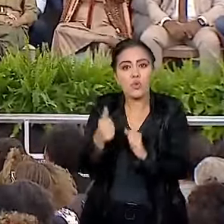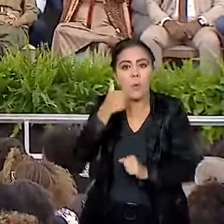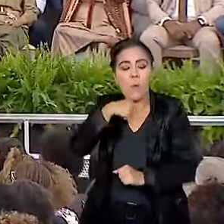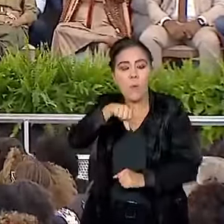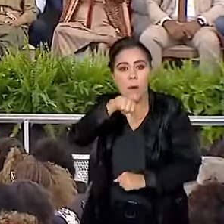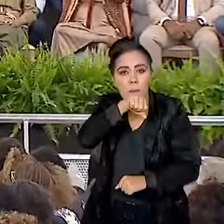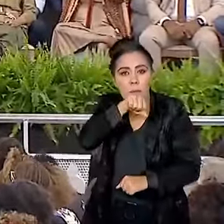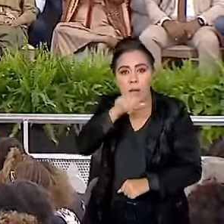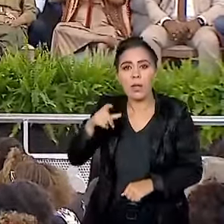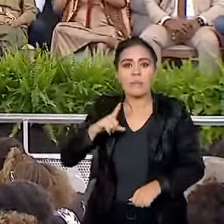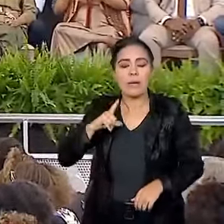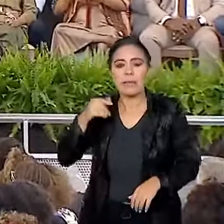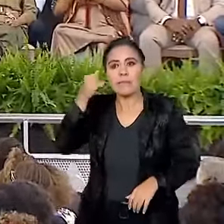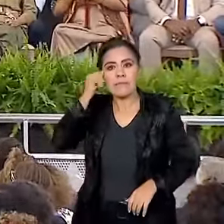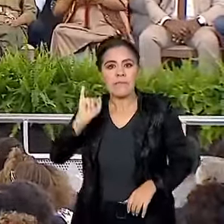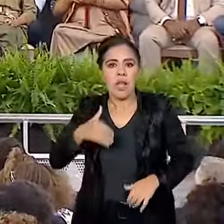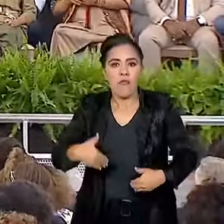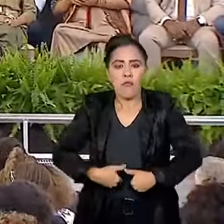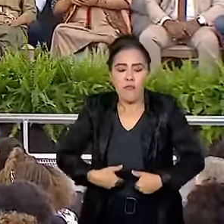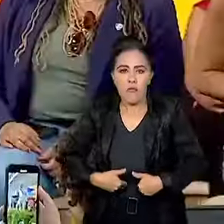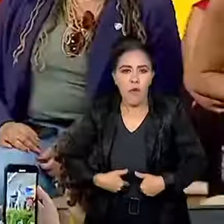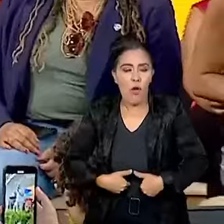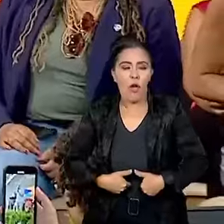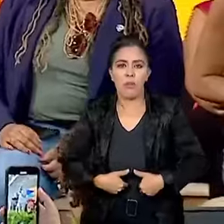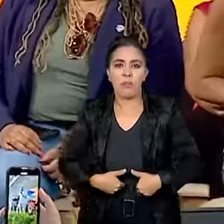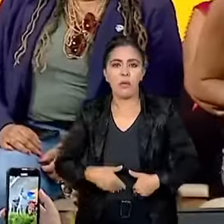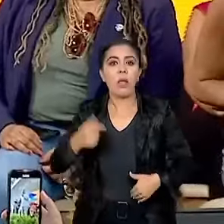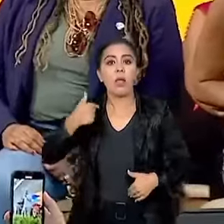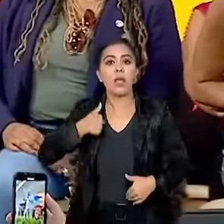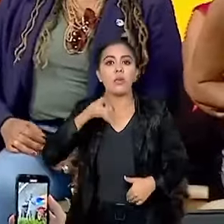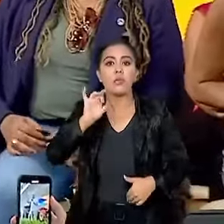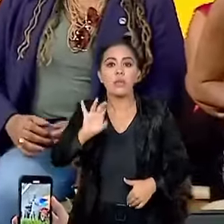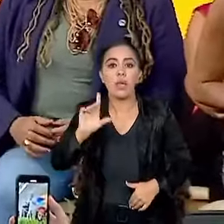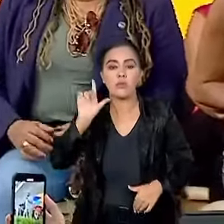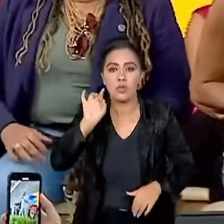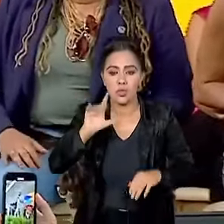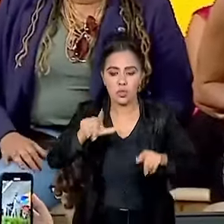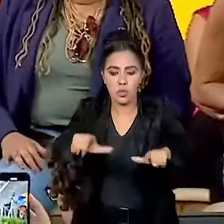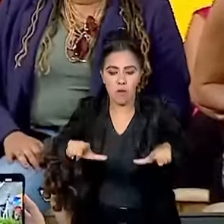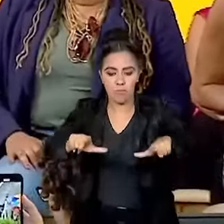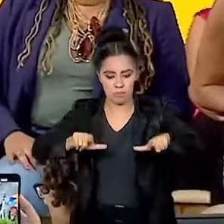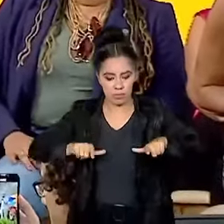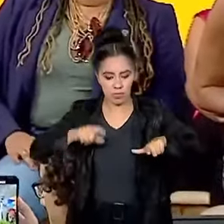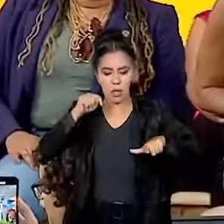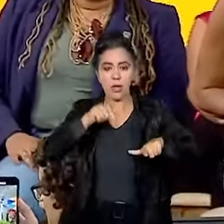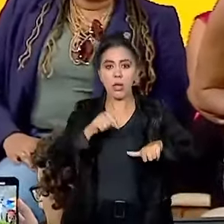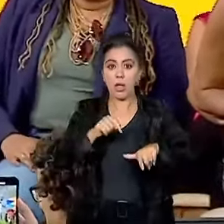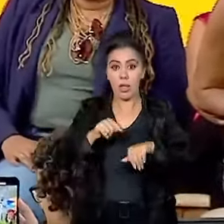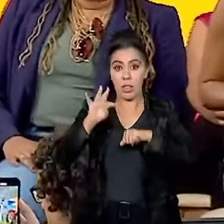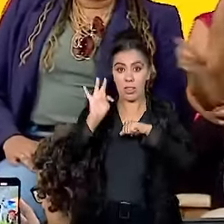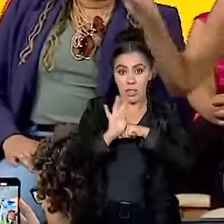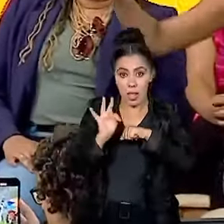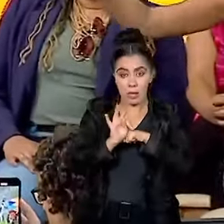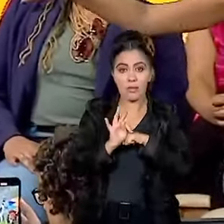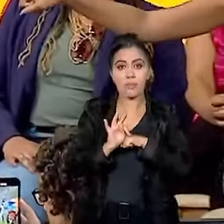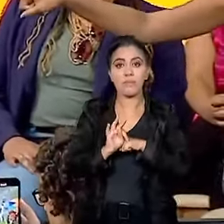fome. Eu sou um cara que só tenho um diploma primário e um curso técnico.